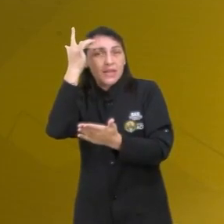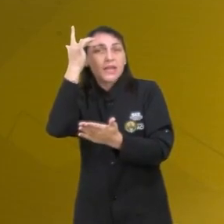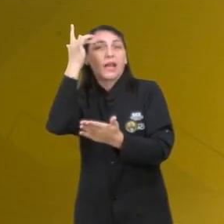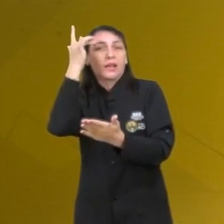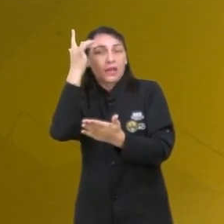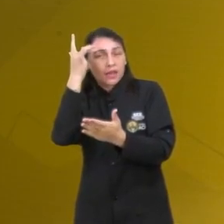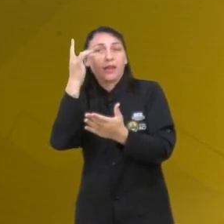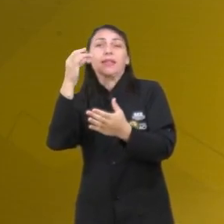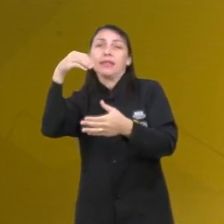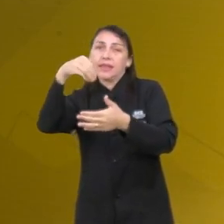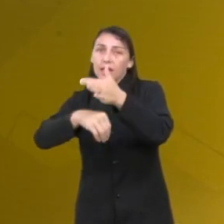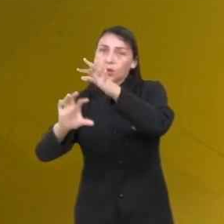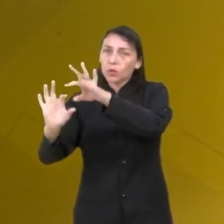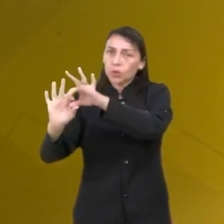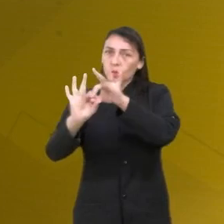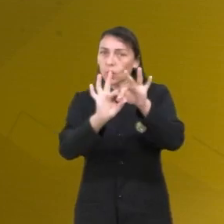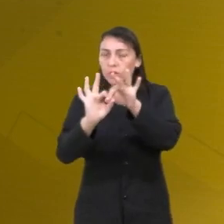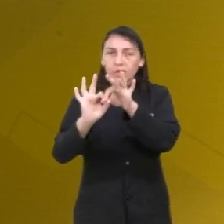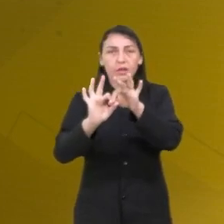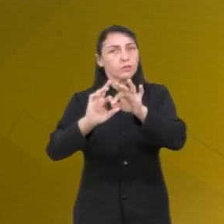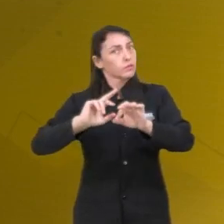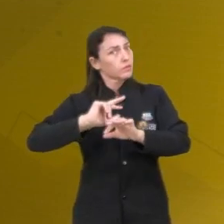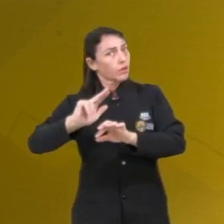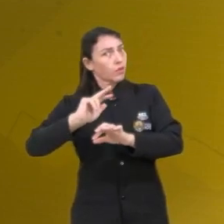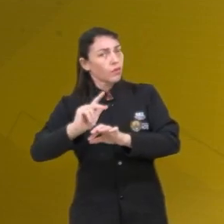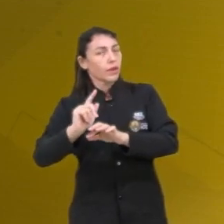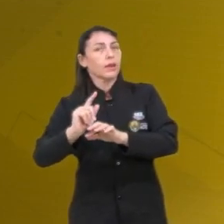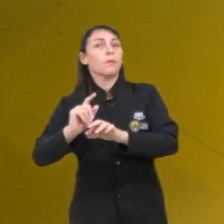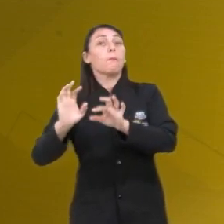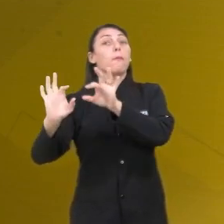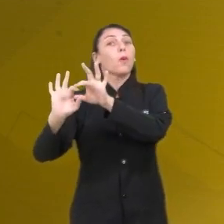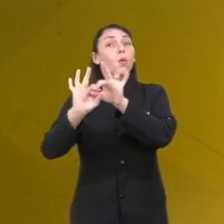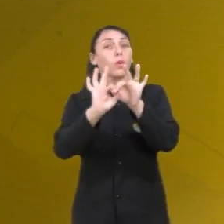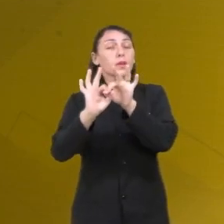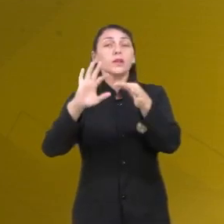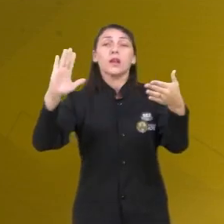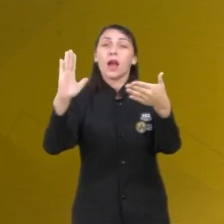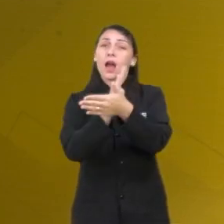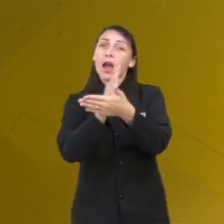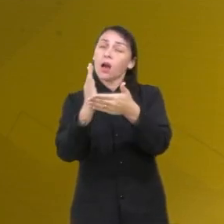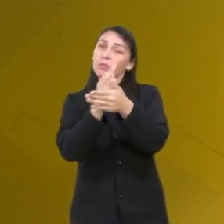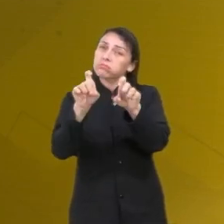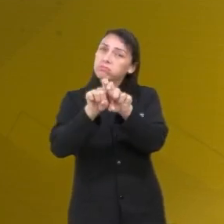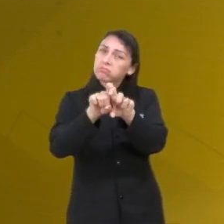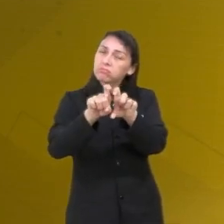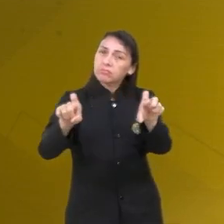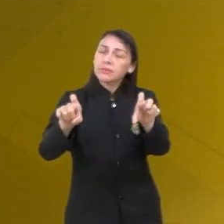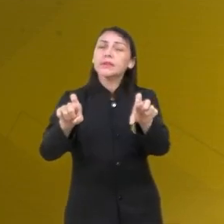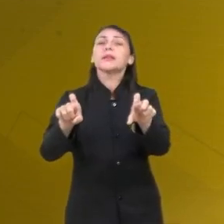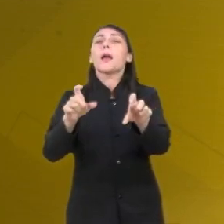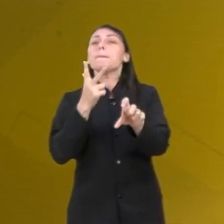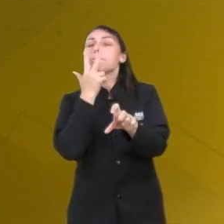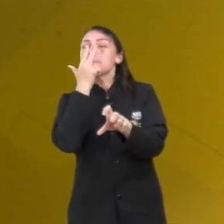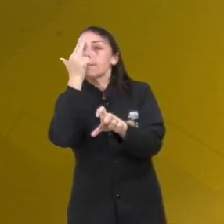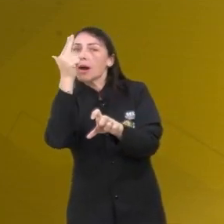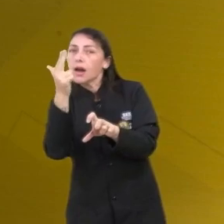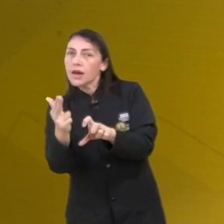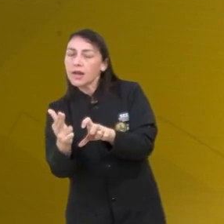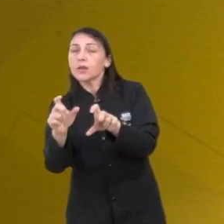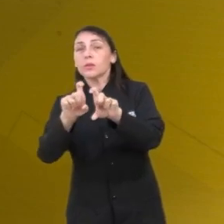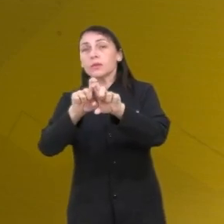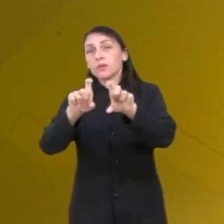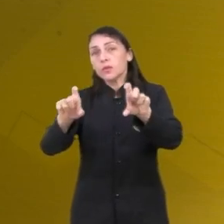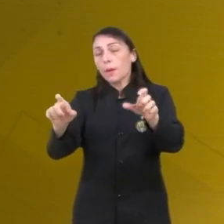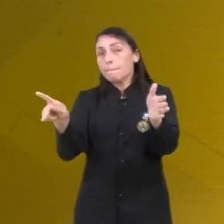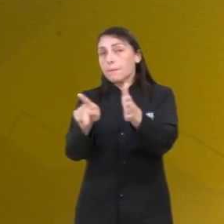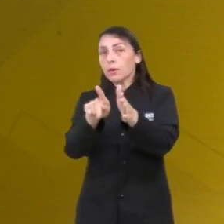desse contexto, não vai funcionar. Por contexto, algumas expressões idiomáticas se parecem com expressões